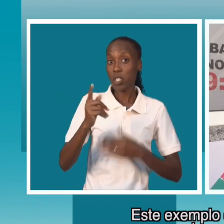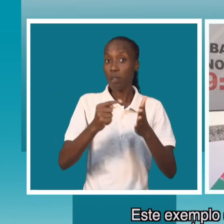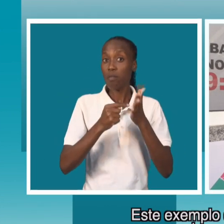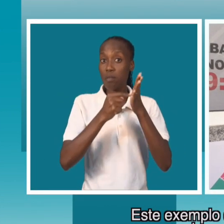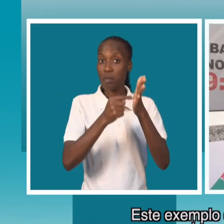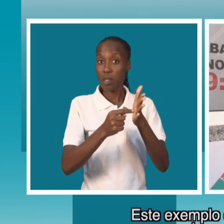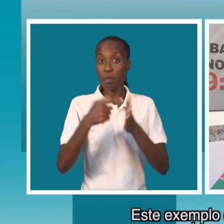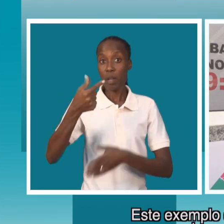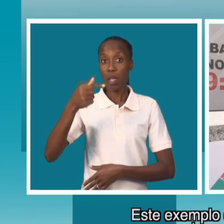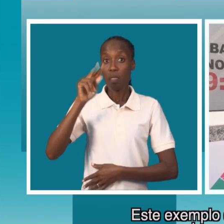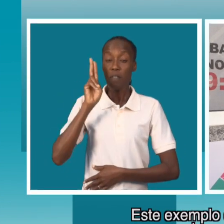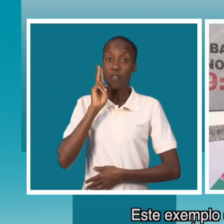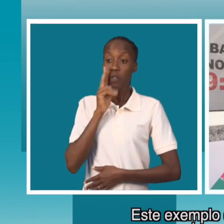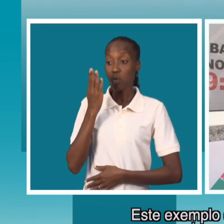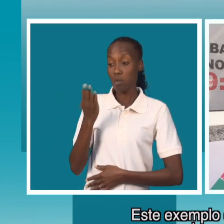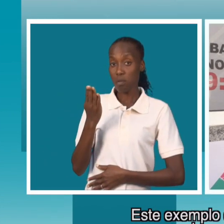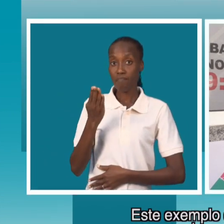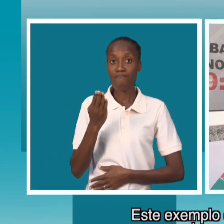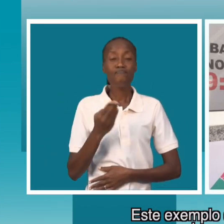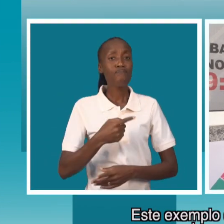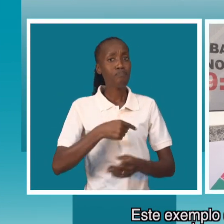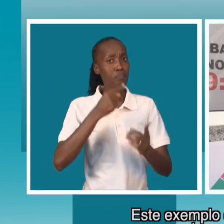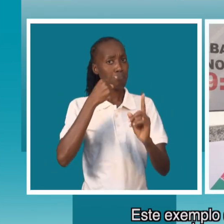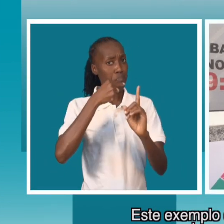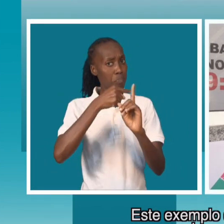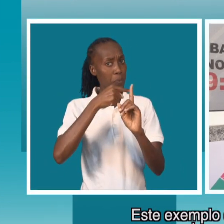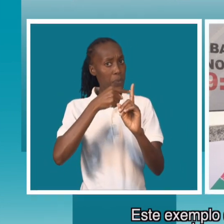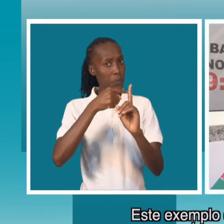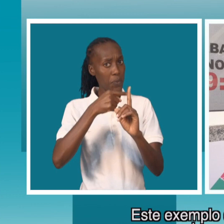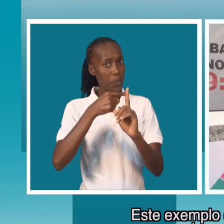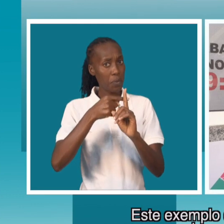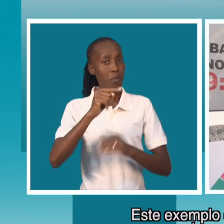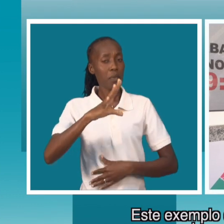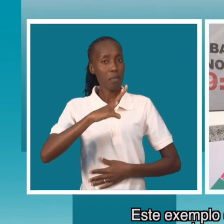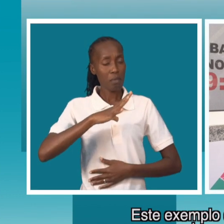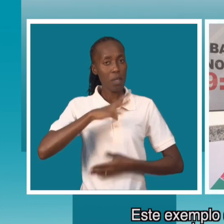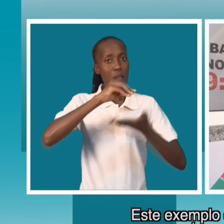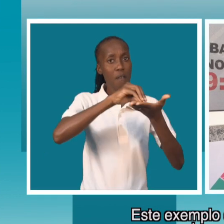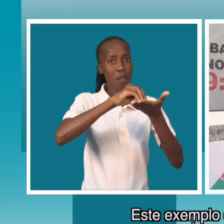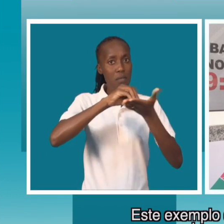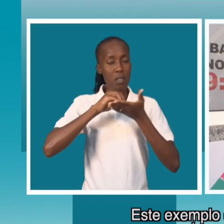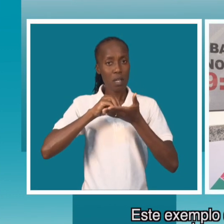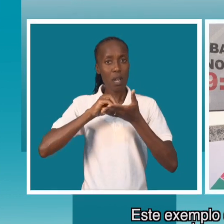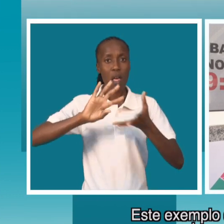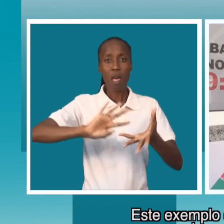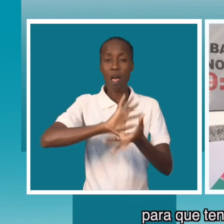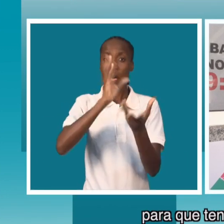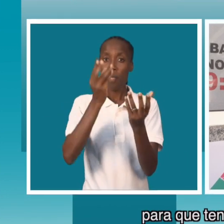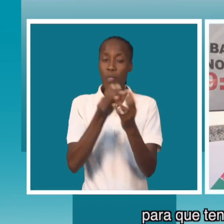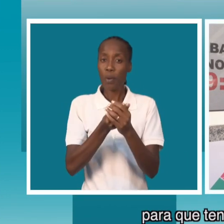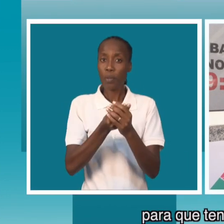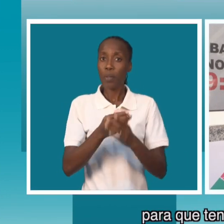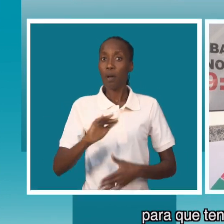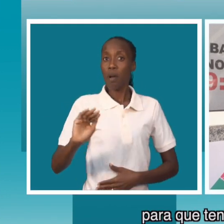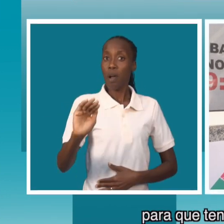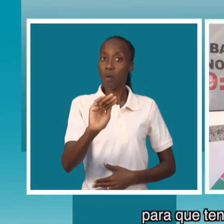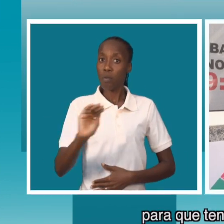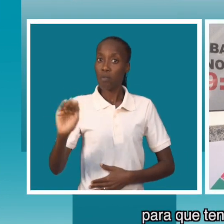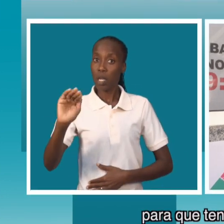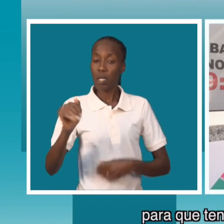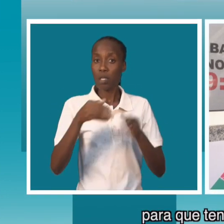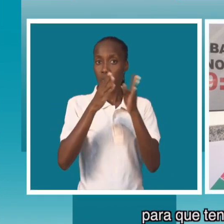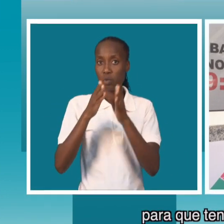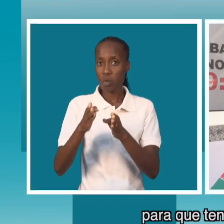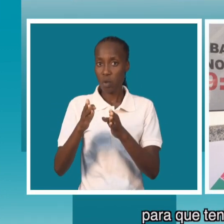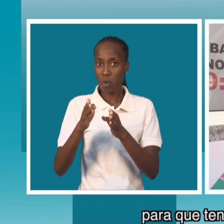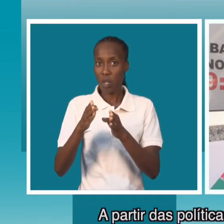TV Surdo é um exemplo muito bom, porque já traz abrangência a toda a comunidade para que tenham acesso